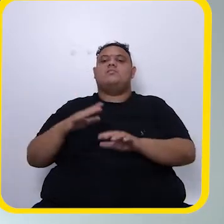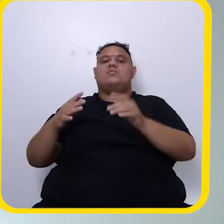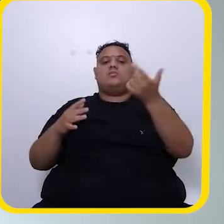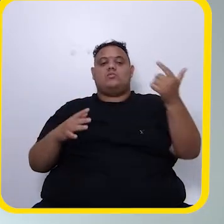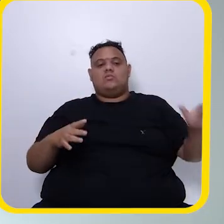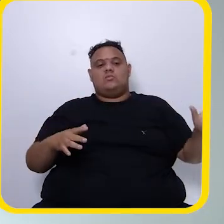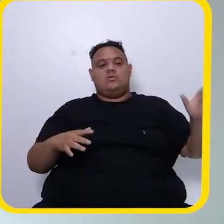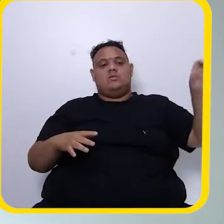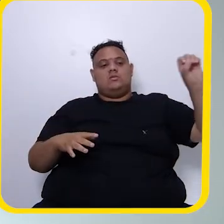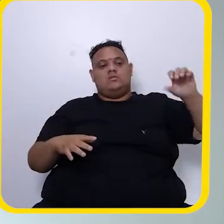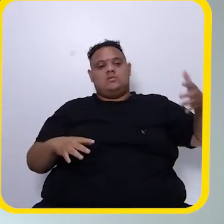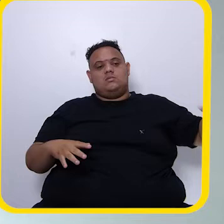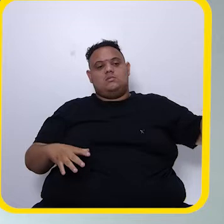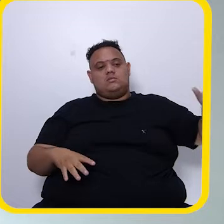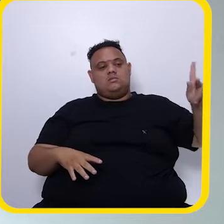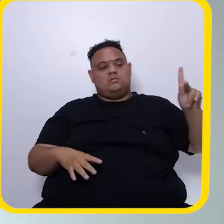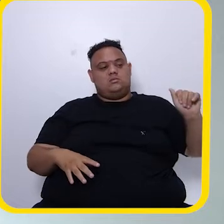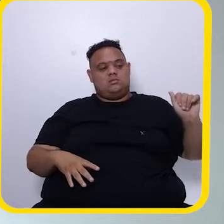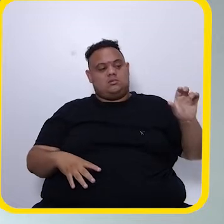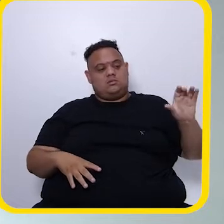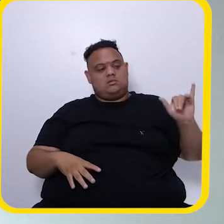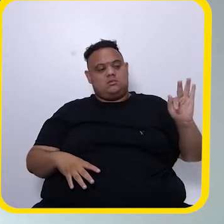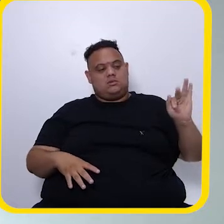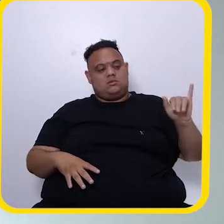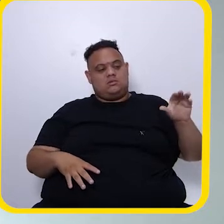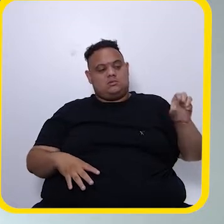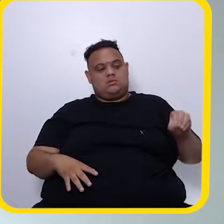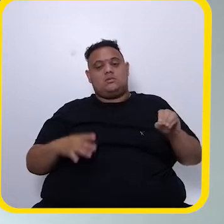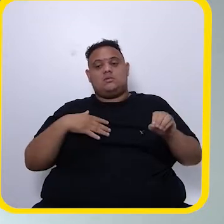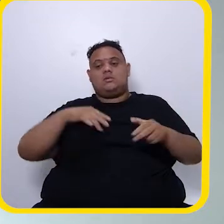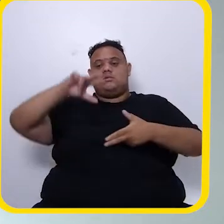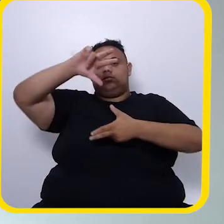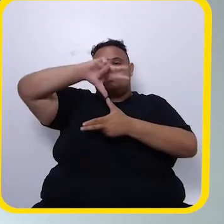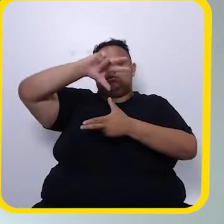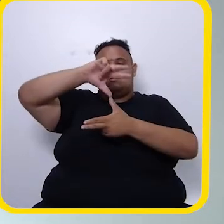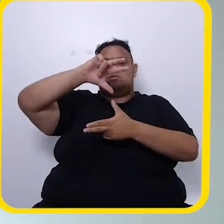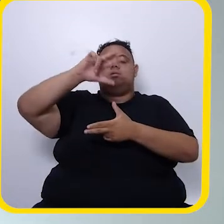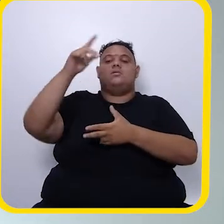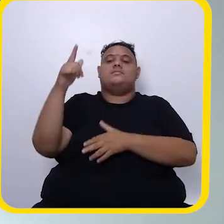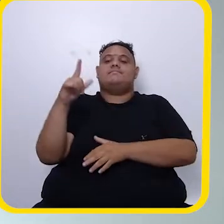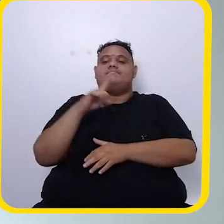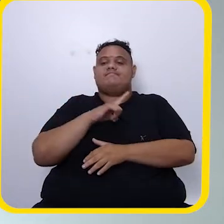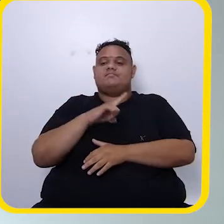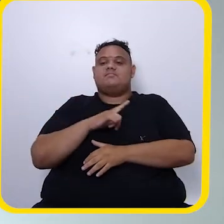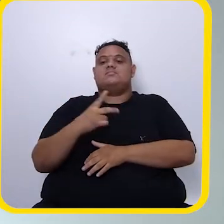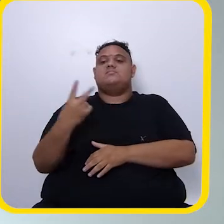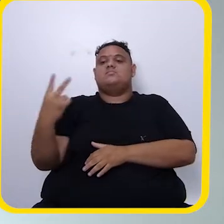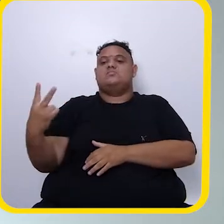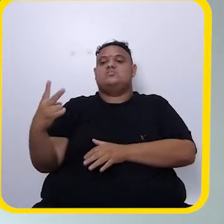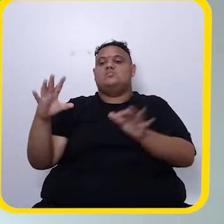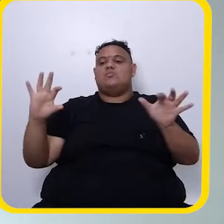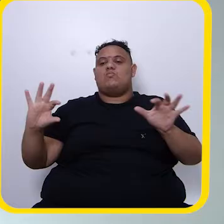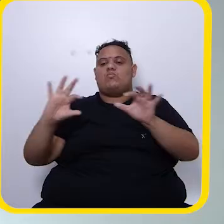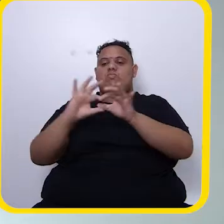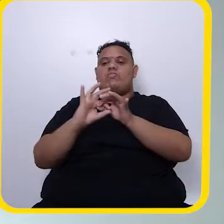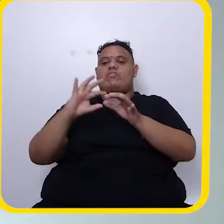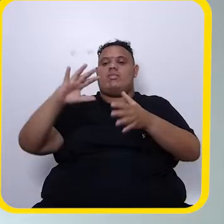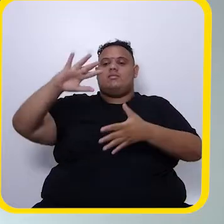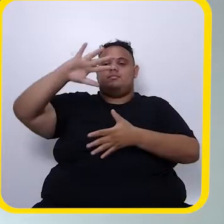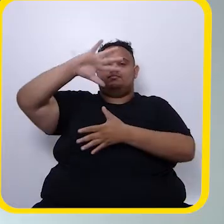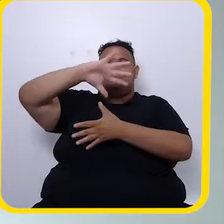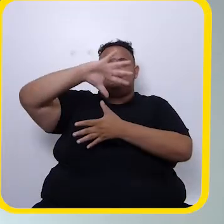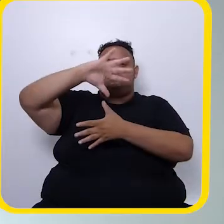lado o Oceano Pacífico, ou seja, esse istmo da América Central está cercado de água e liga duas outras grandes